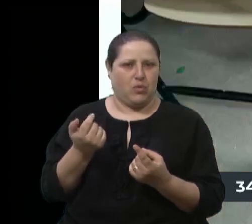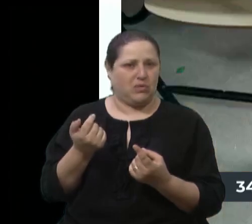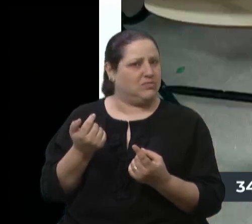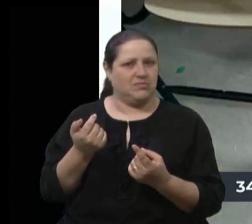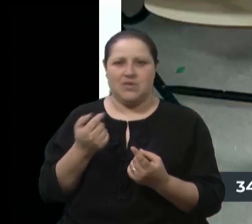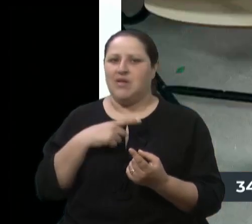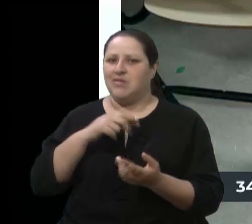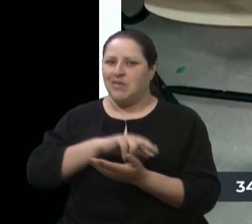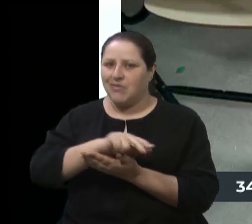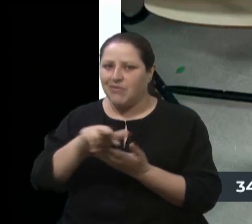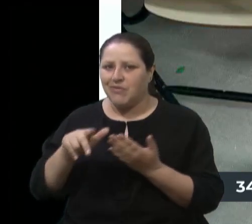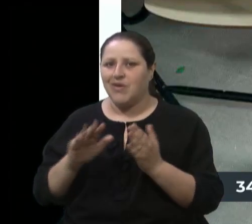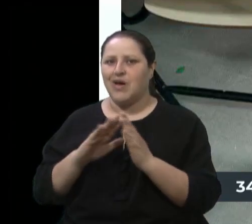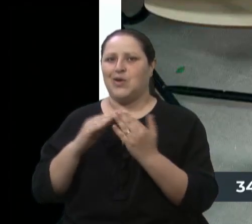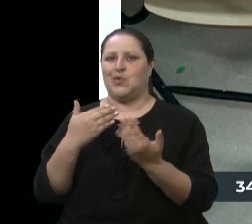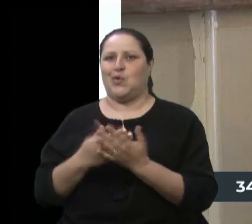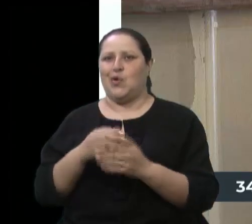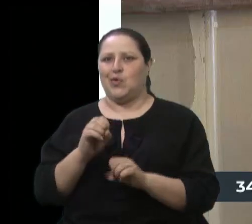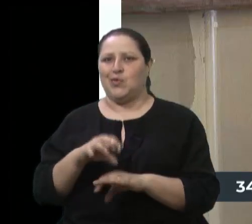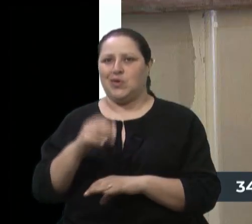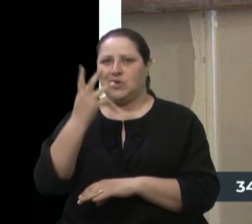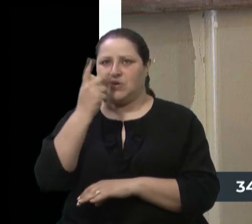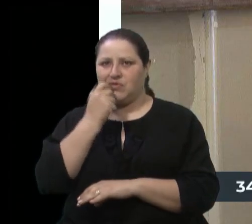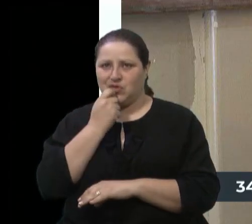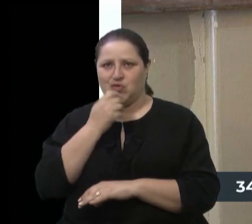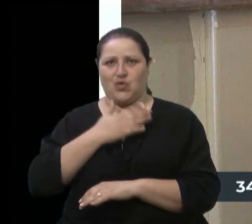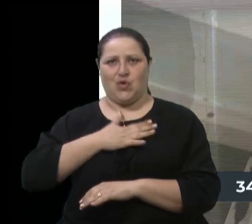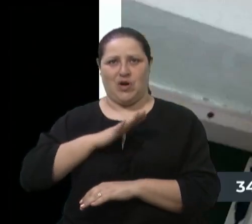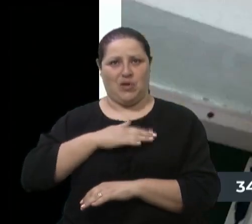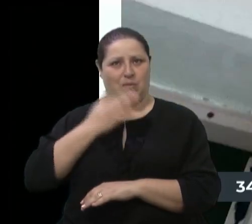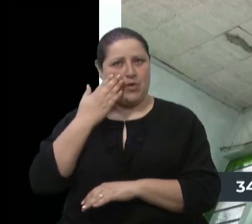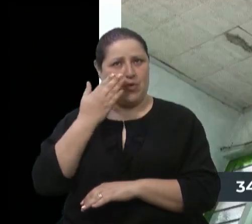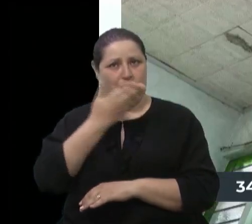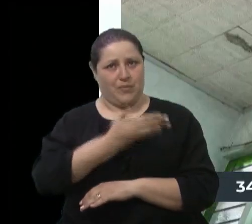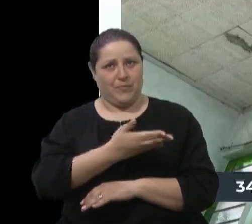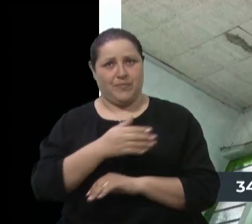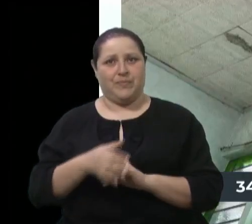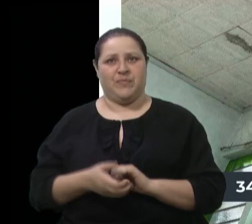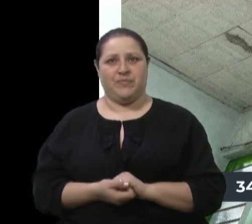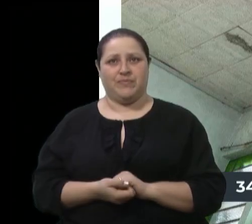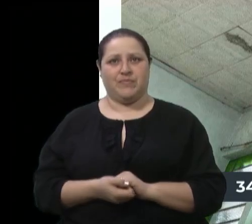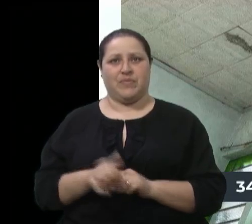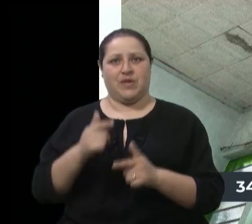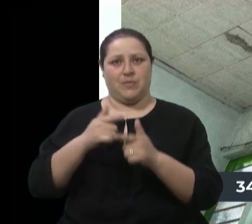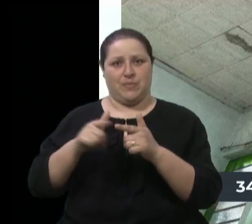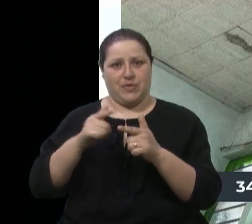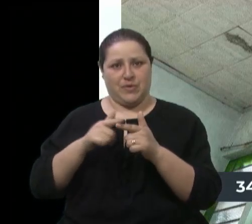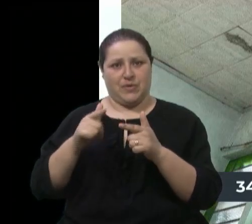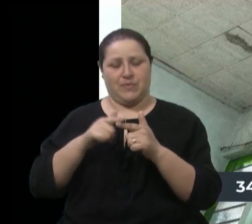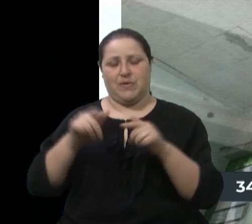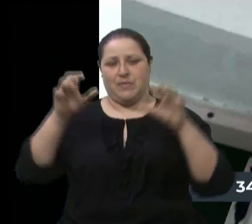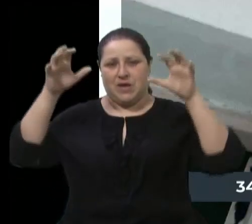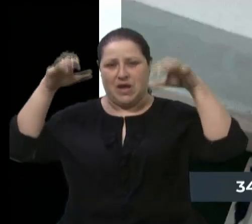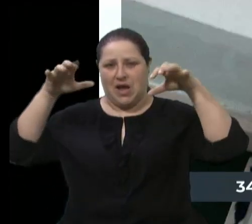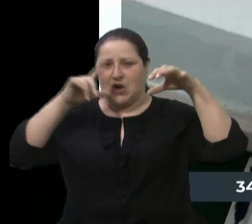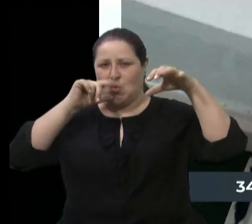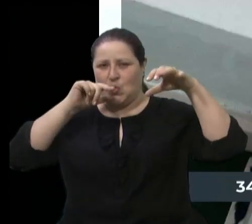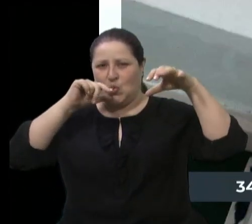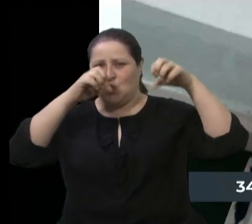escolas de educação infantil. Só um pouquinho mais lento aqui. Que apresentam problemas de infiltração e de